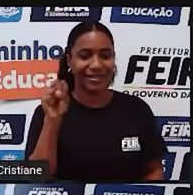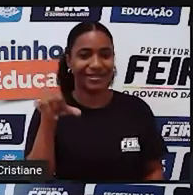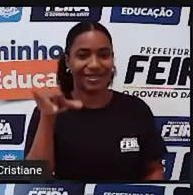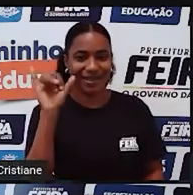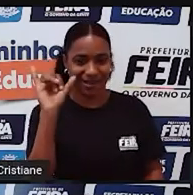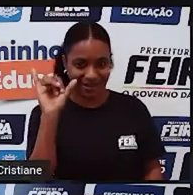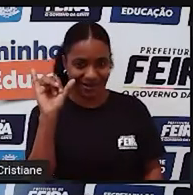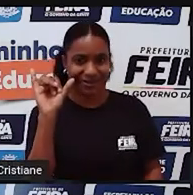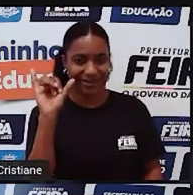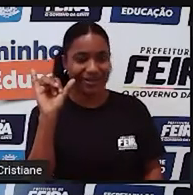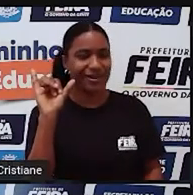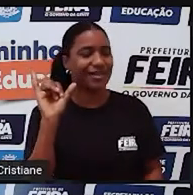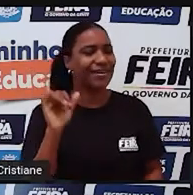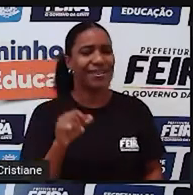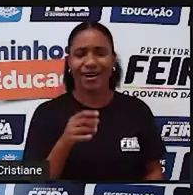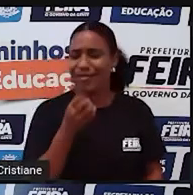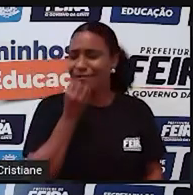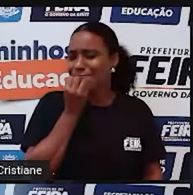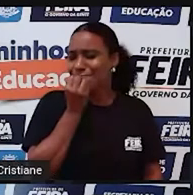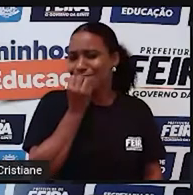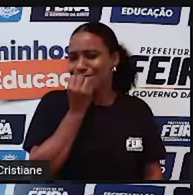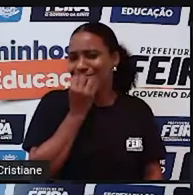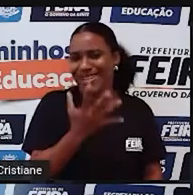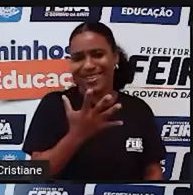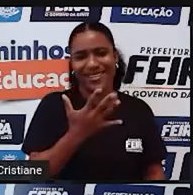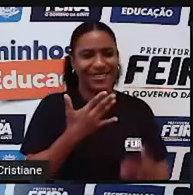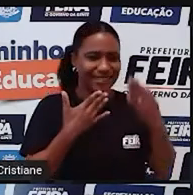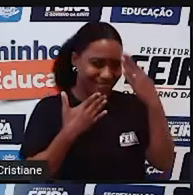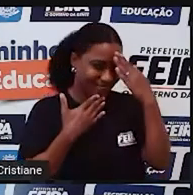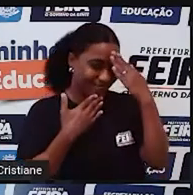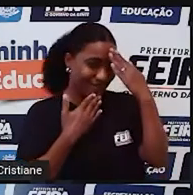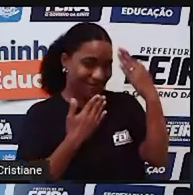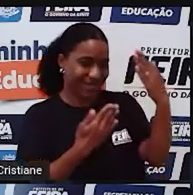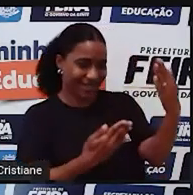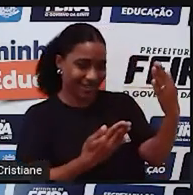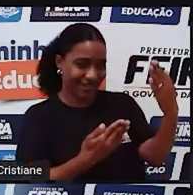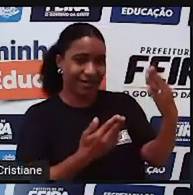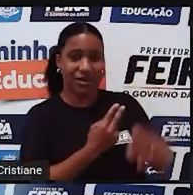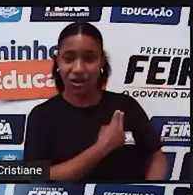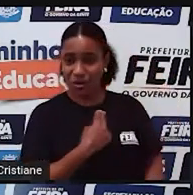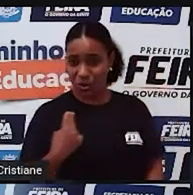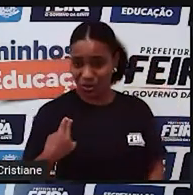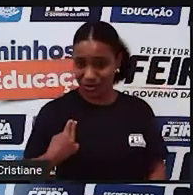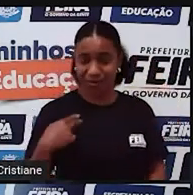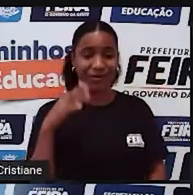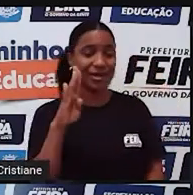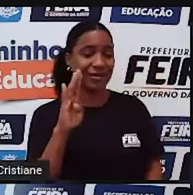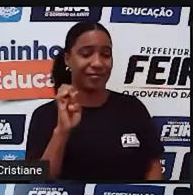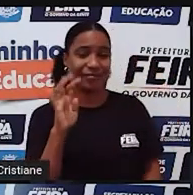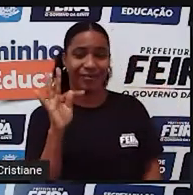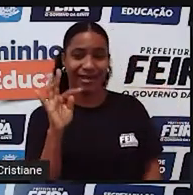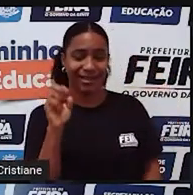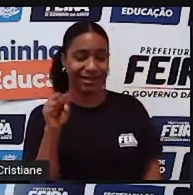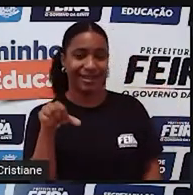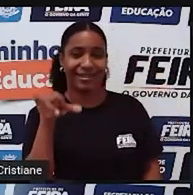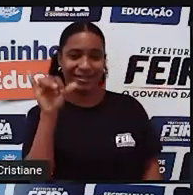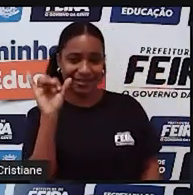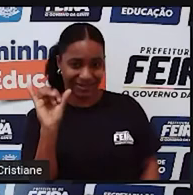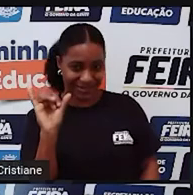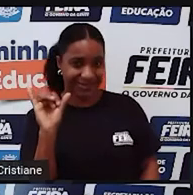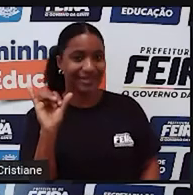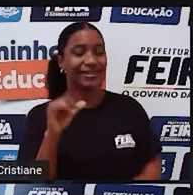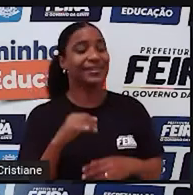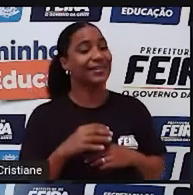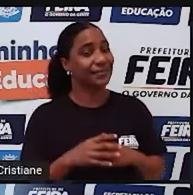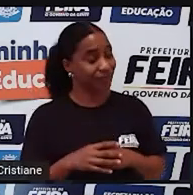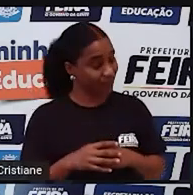bem, thank you, e agradece. Se apresenta e utiliza essa expressão também, que é muito cordial, mas